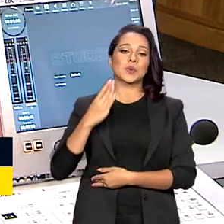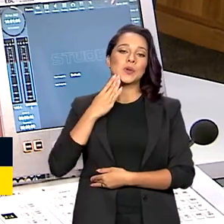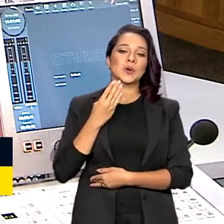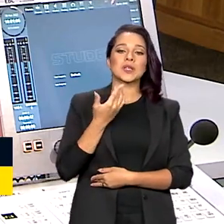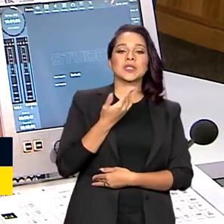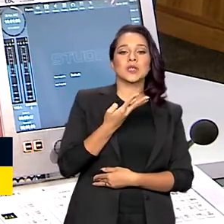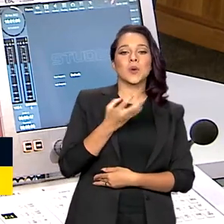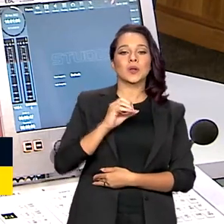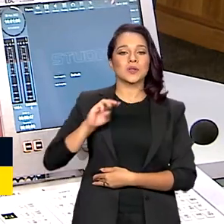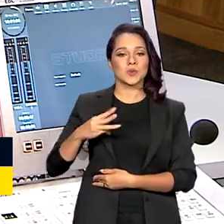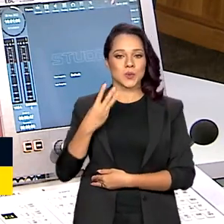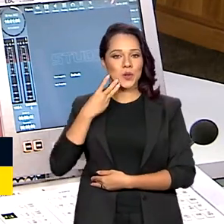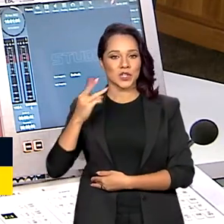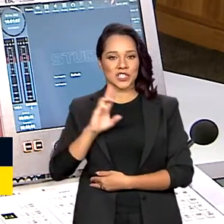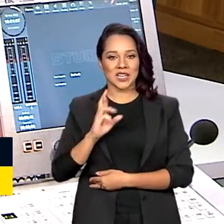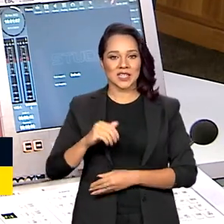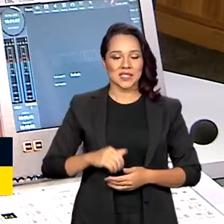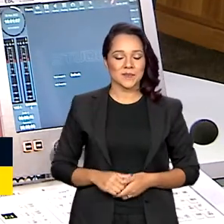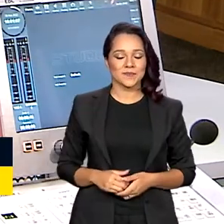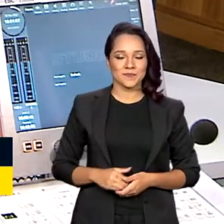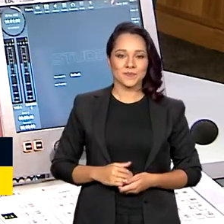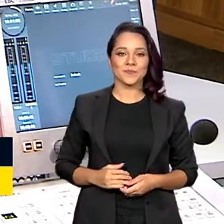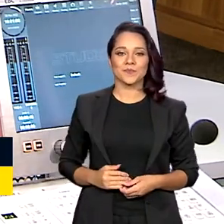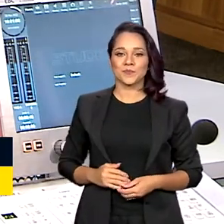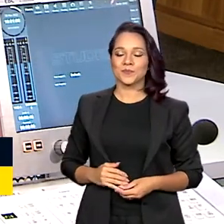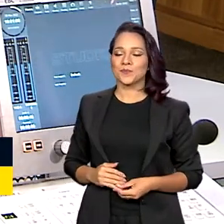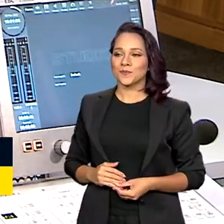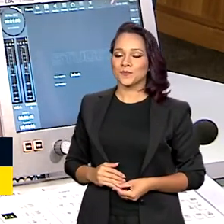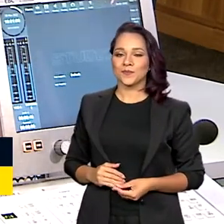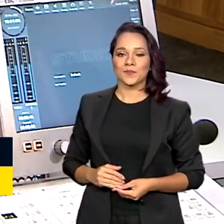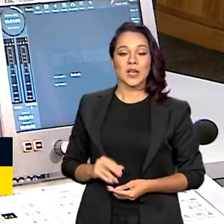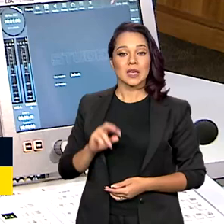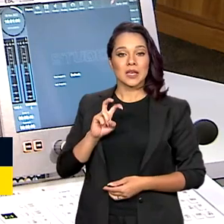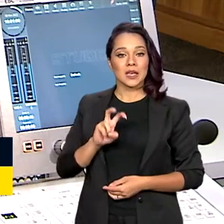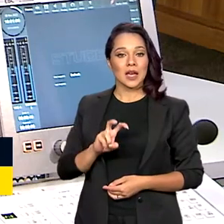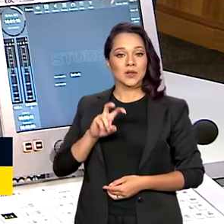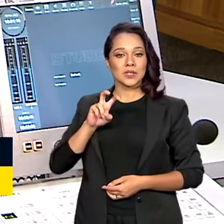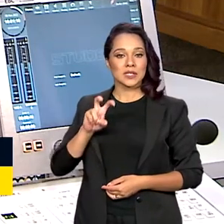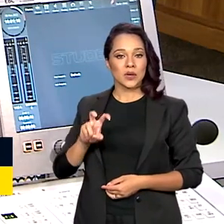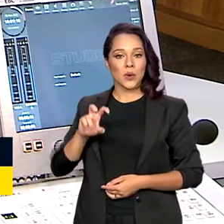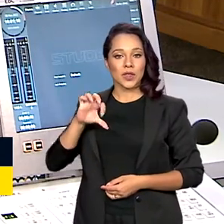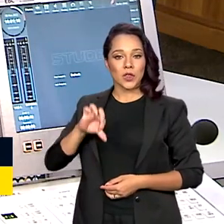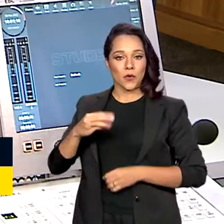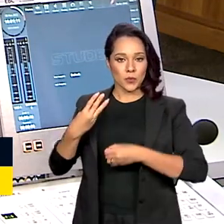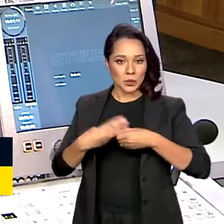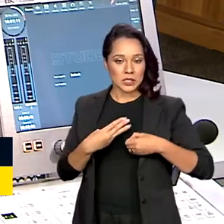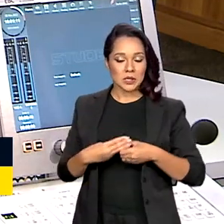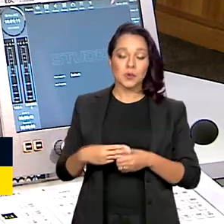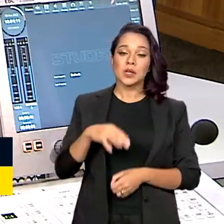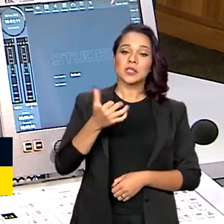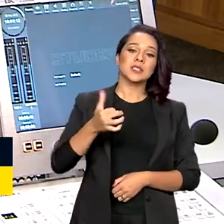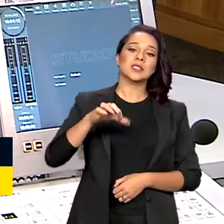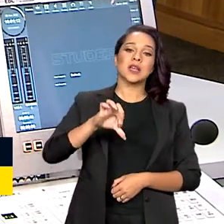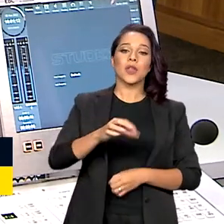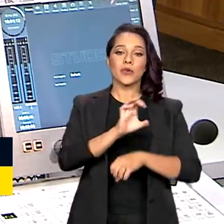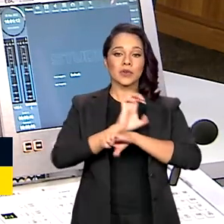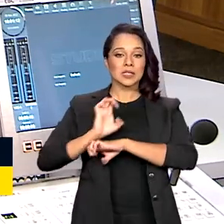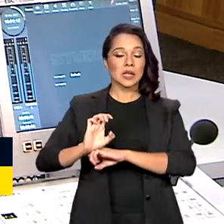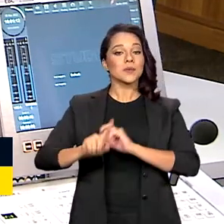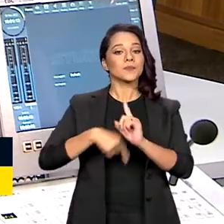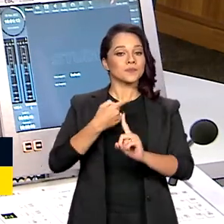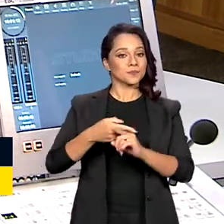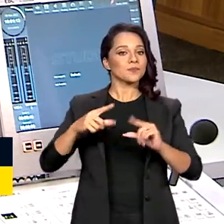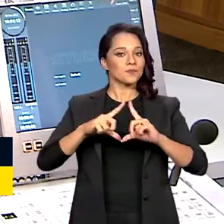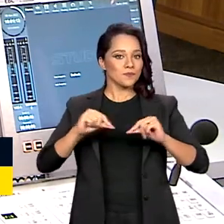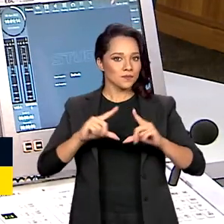e 400 milhões de reais. Cleide Lopes. 559 municípios de 19 estados e do